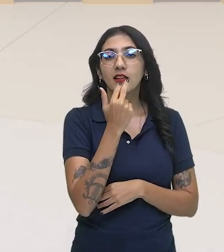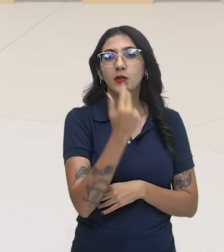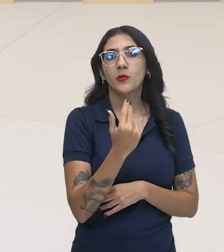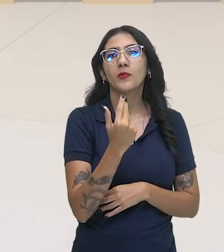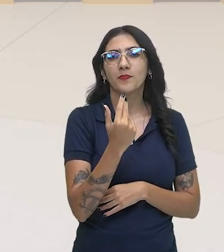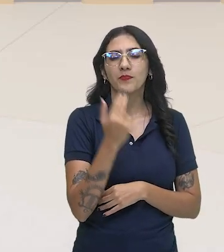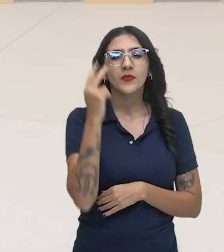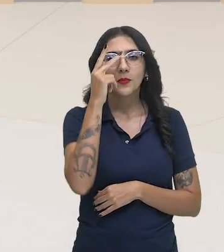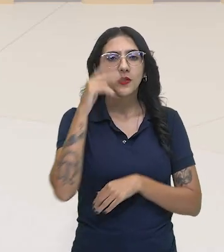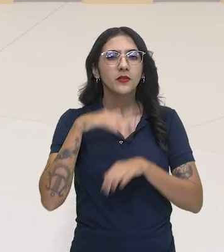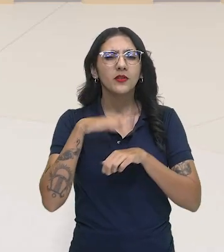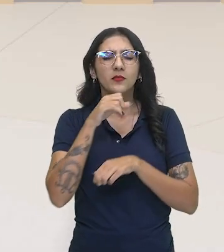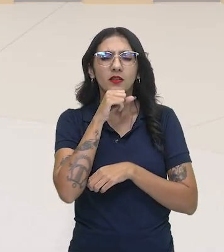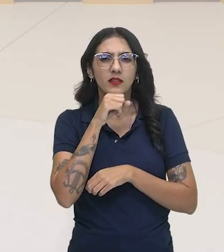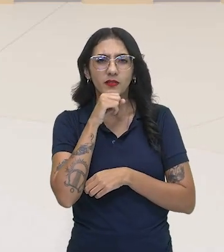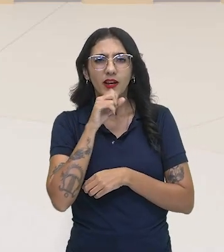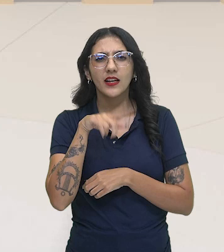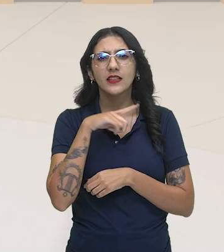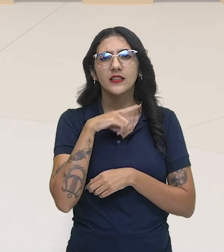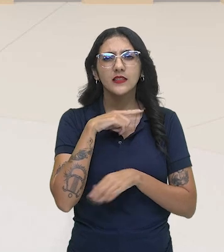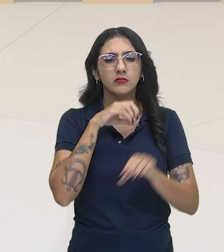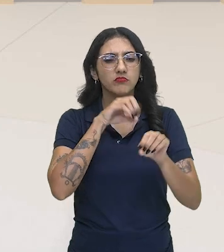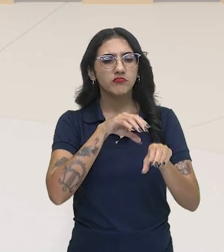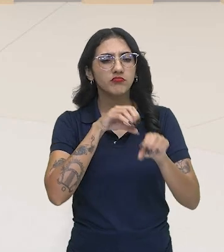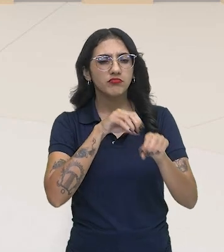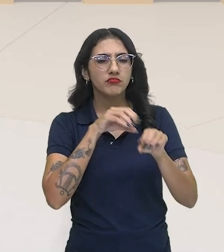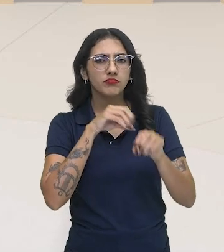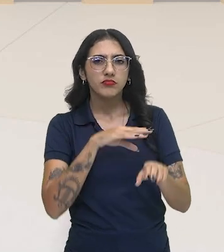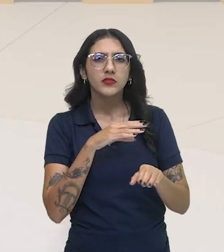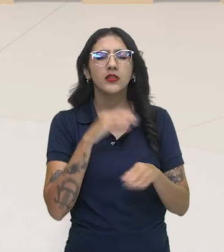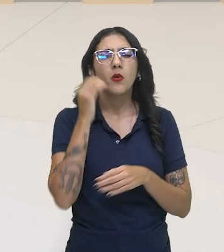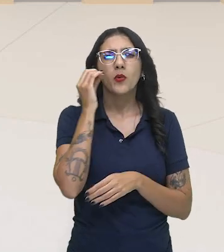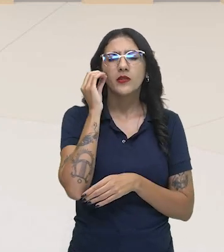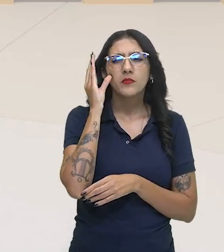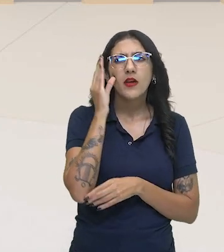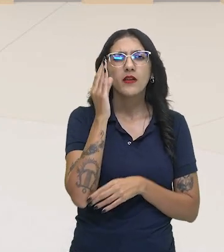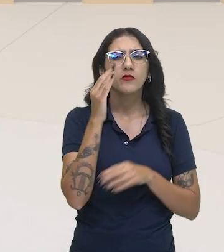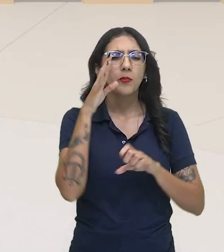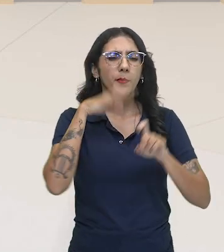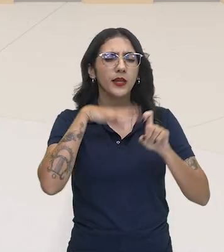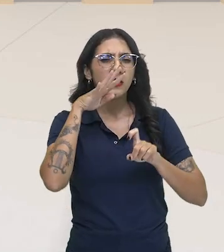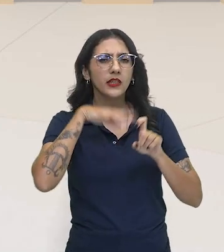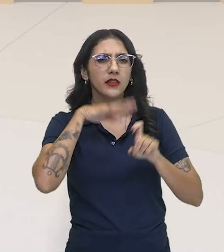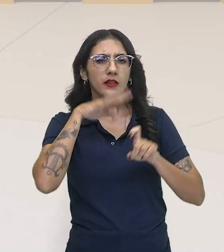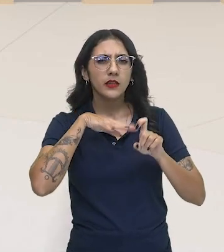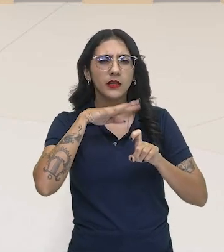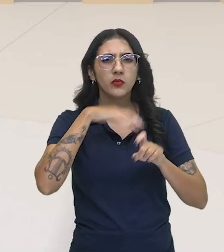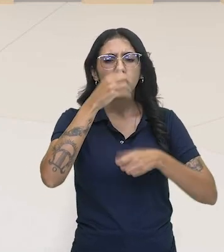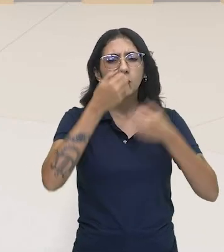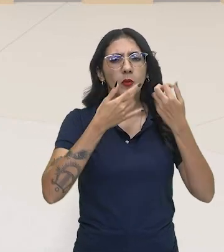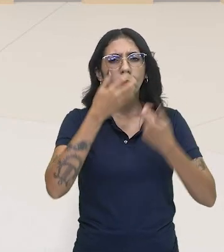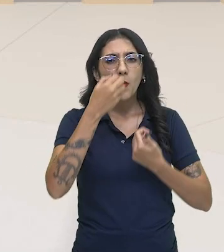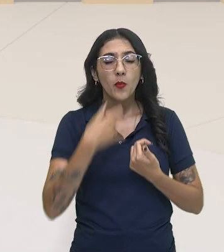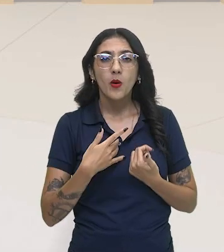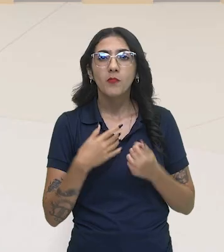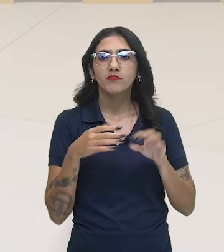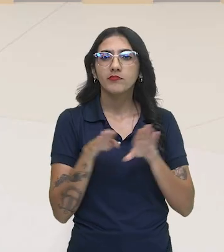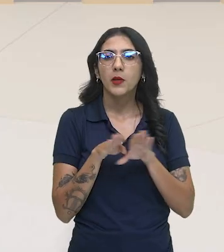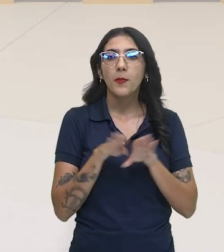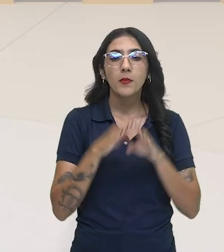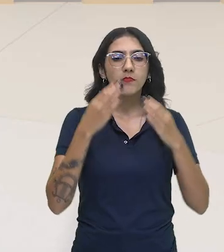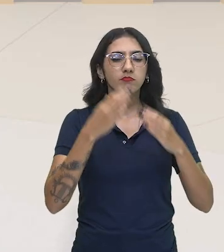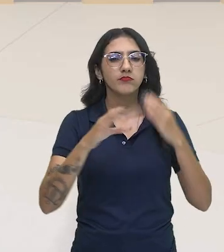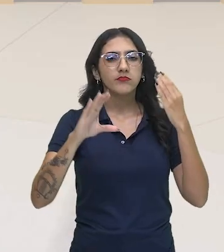eles mostram seus conhecimentos sobre a língua, né, sobre os mitos né? Aparecendo aí, os cânticos que existem